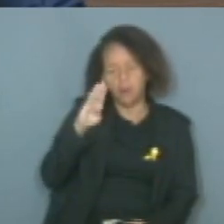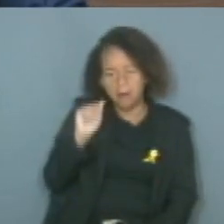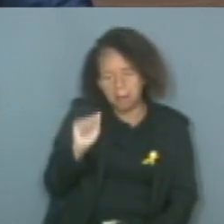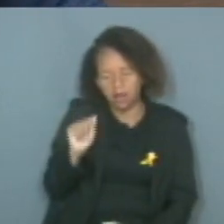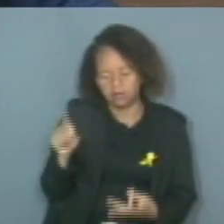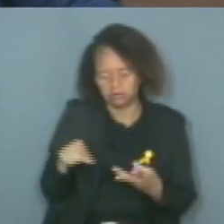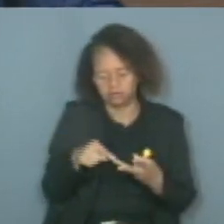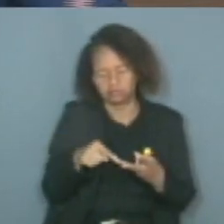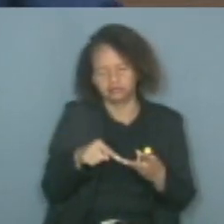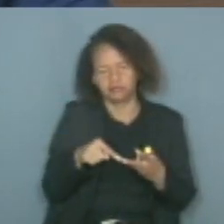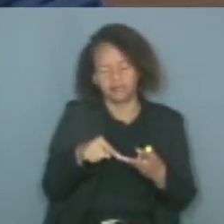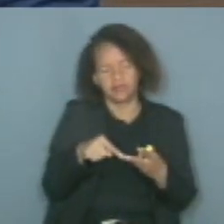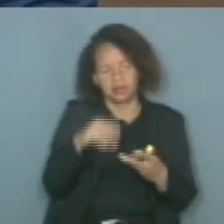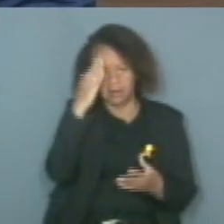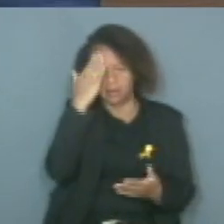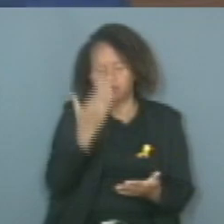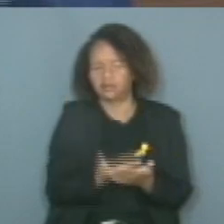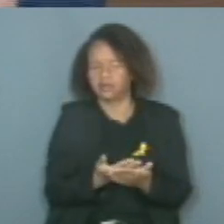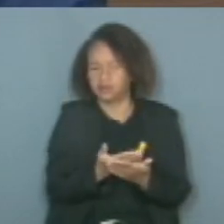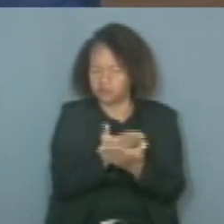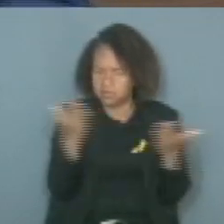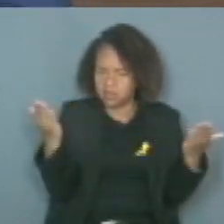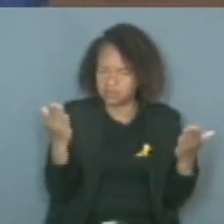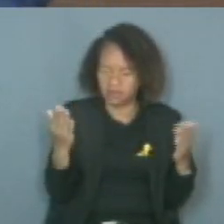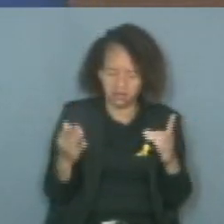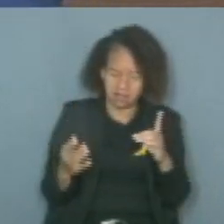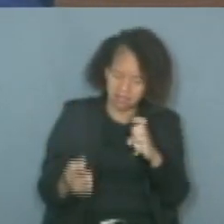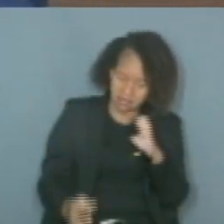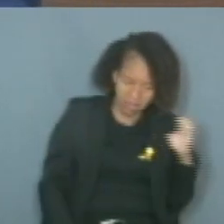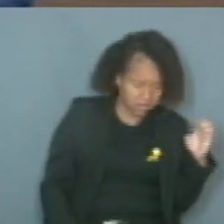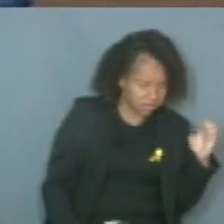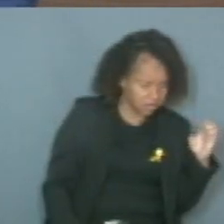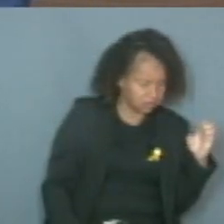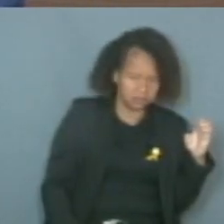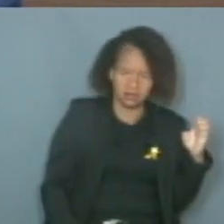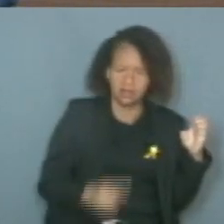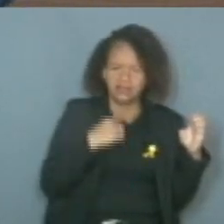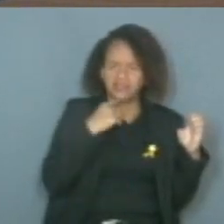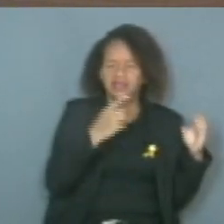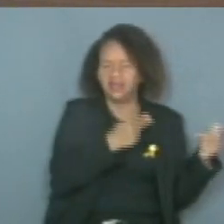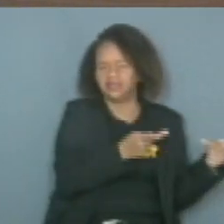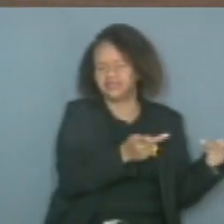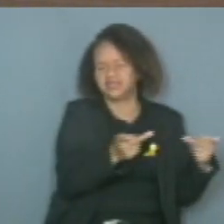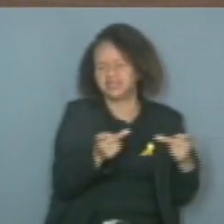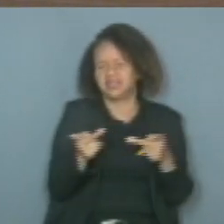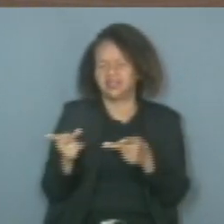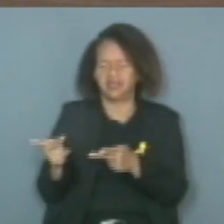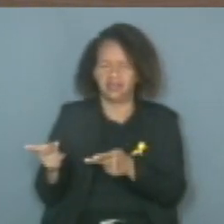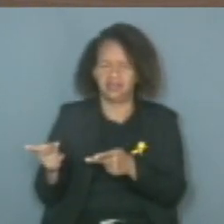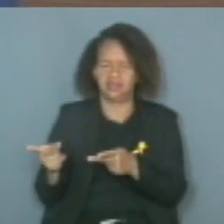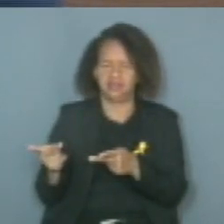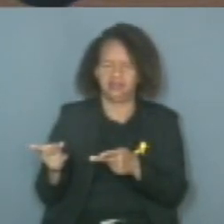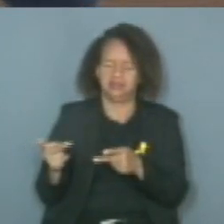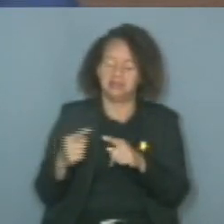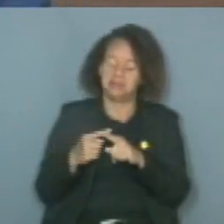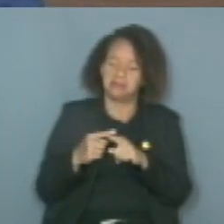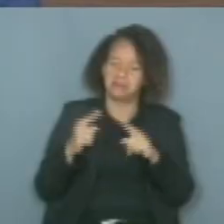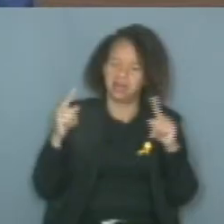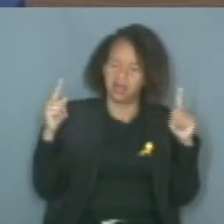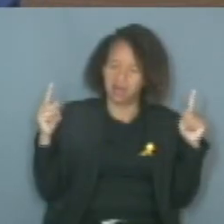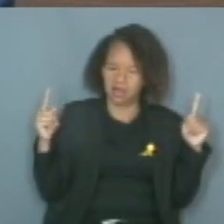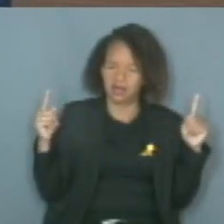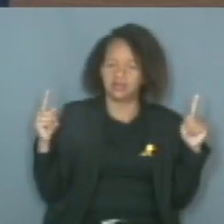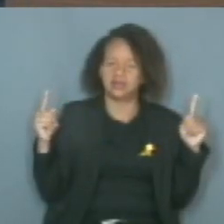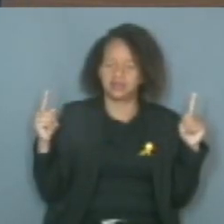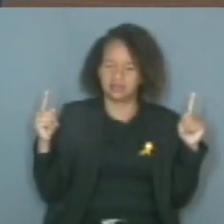creio que vocês que se dizem da esquerda, não vai lá nem visitar, vai. Vereador Mas, Fred Ferreira.